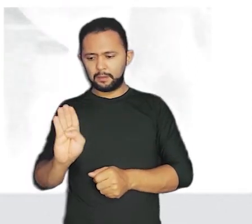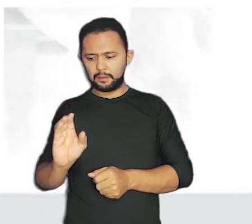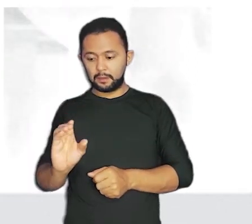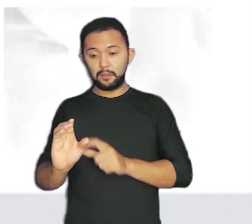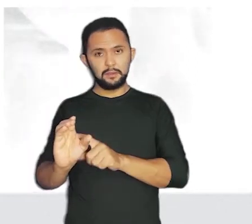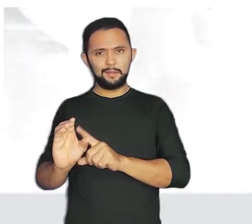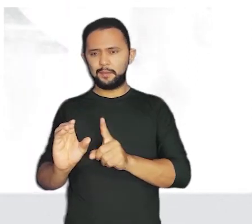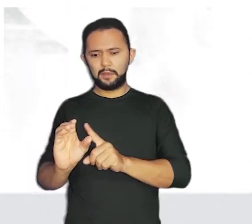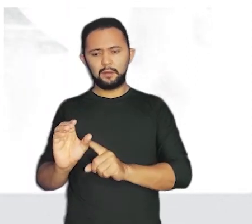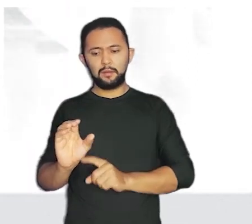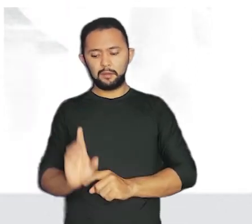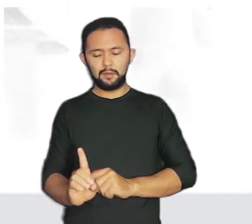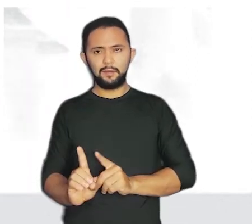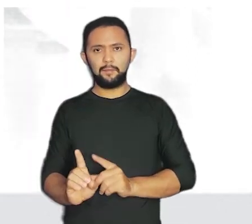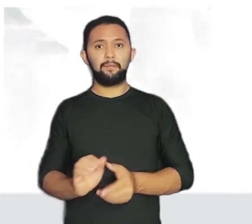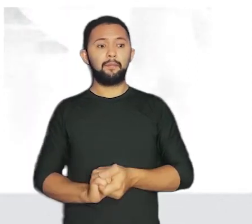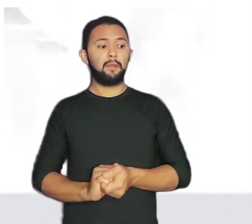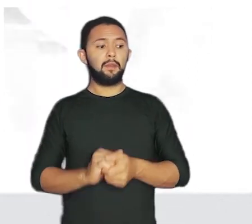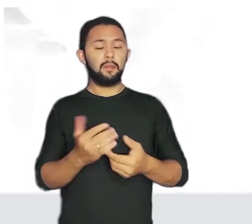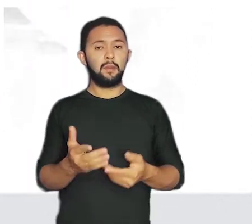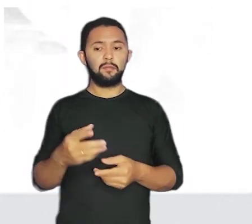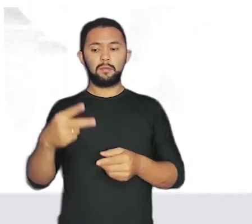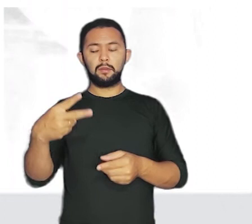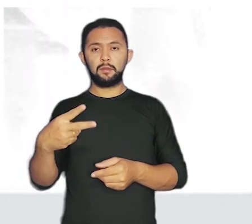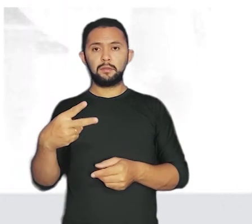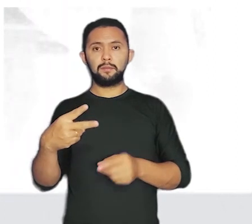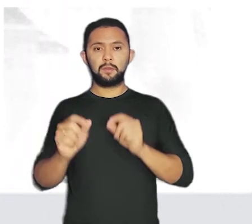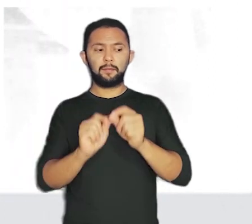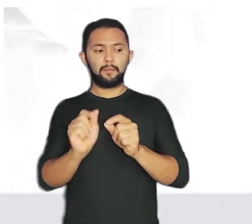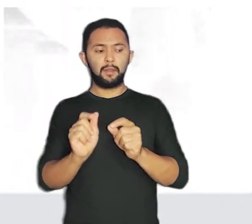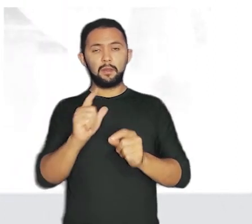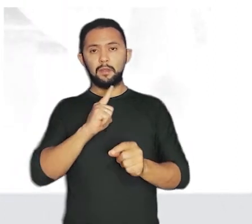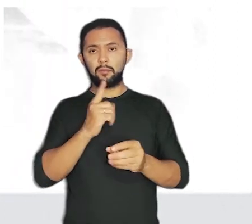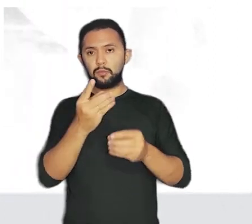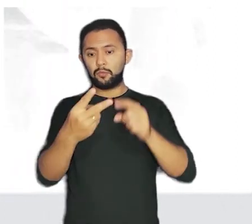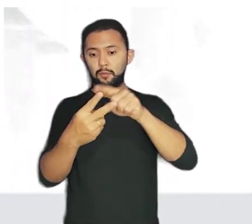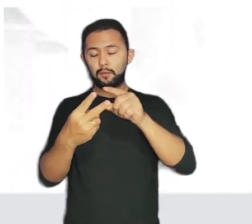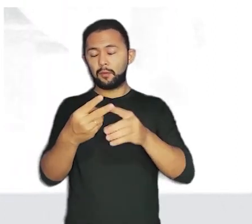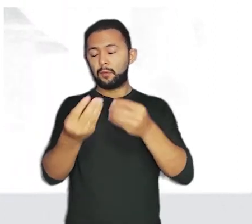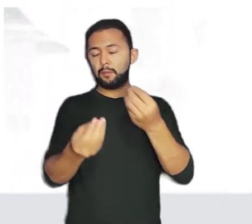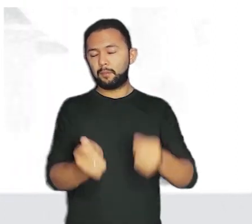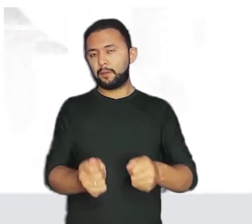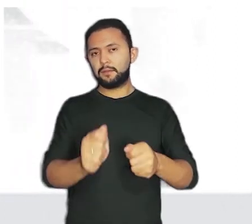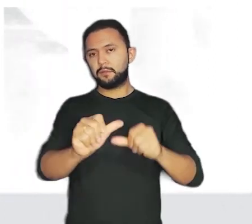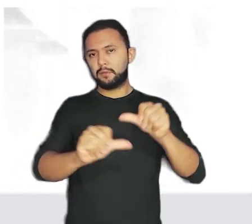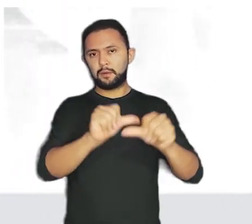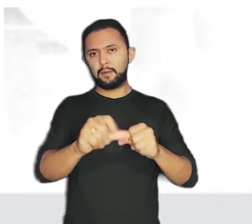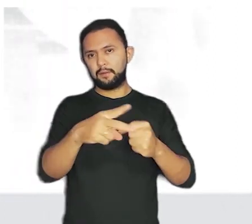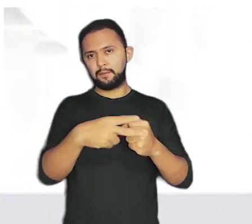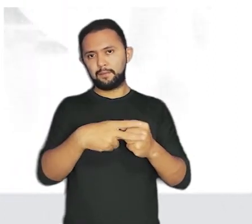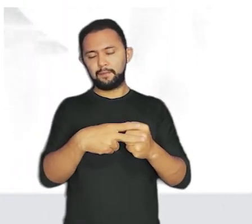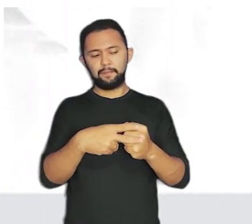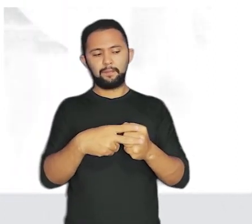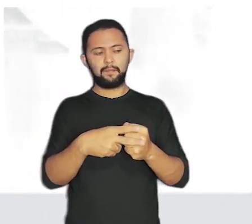sentença 2, há 3 formas de indeterminar o sujeito, flexionando o verbo na terceira pessoa do plural, utilizando o pronome se com o verbo na terceira